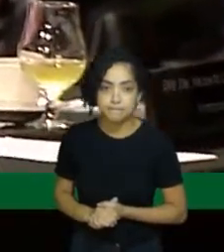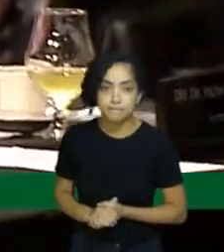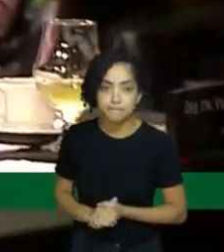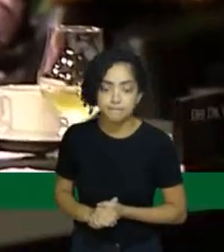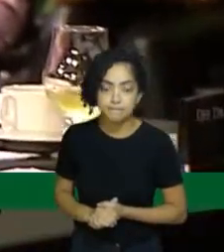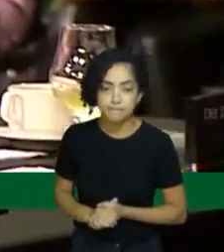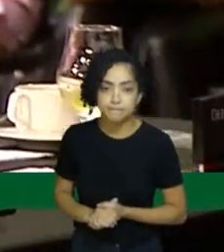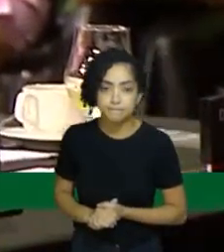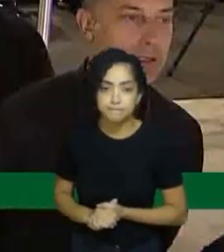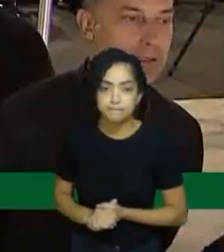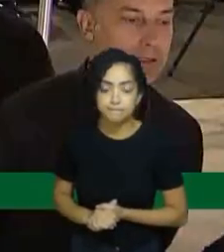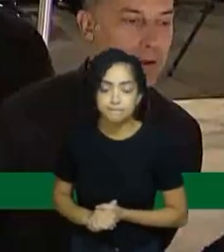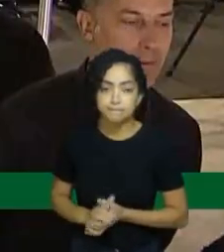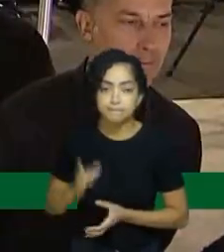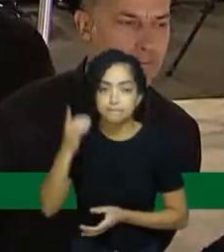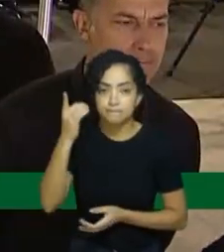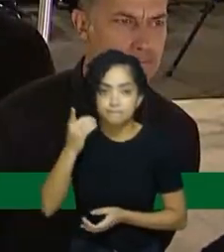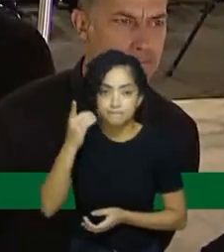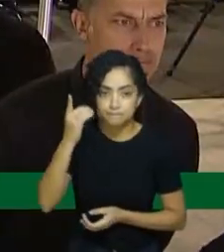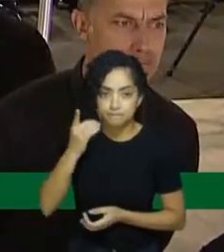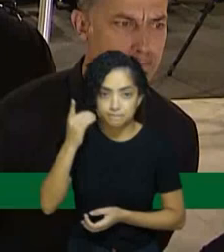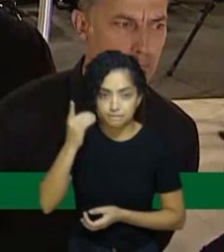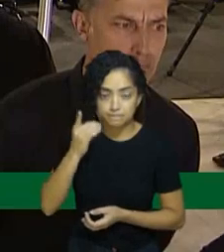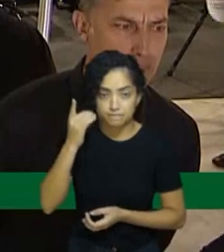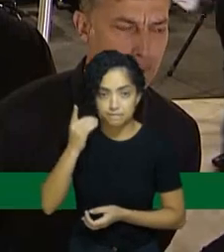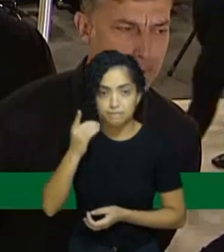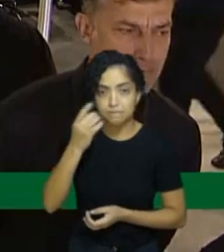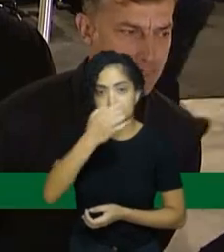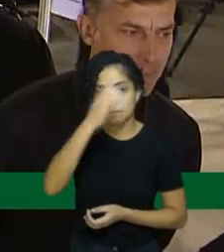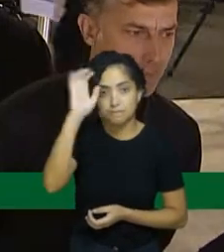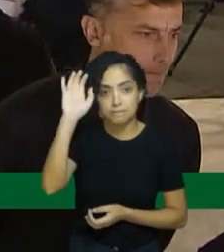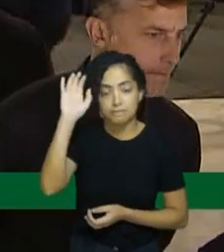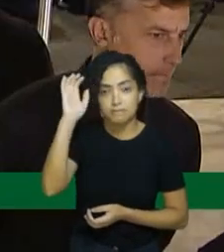caropreso Deputado Emerson Stein